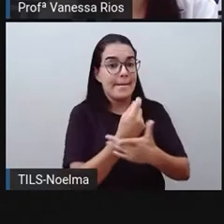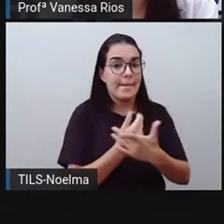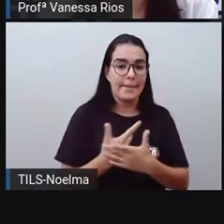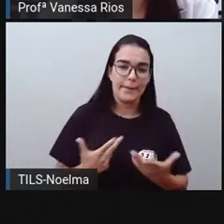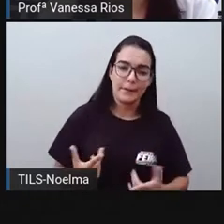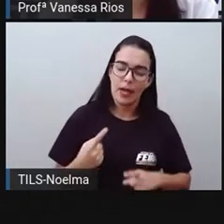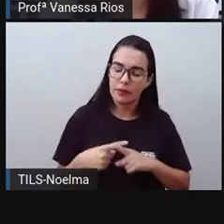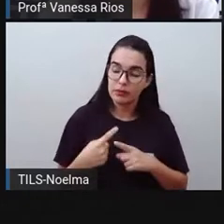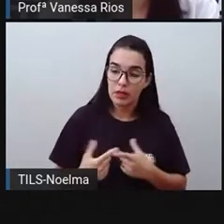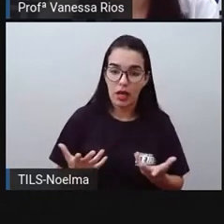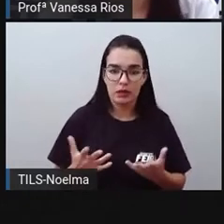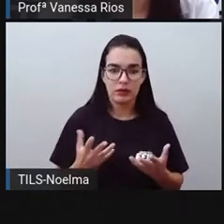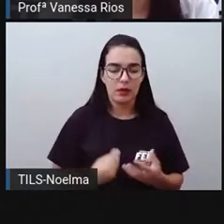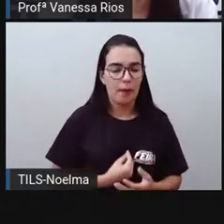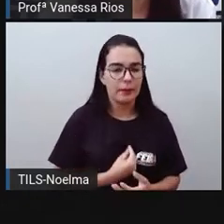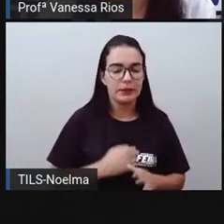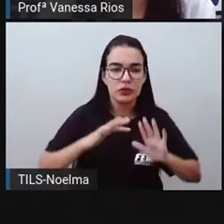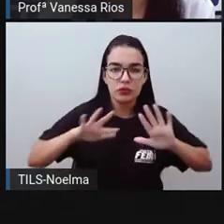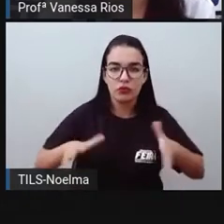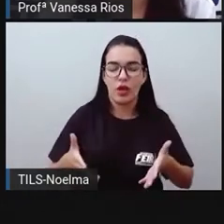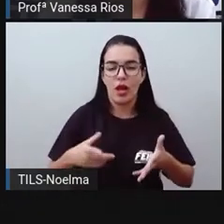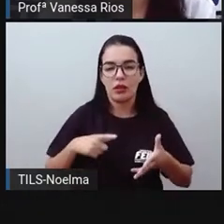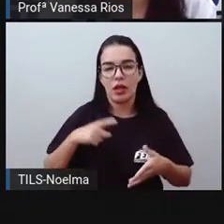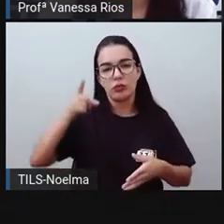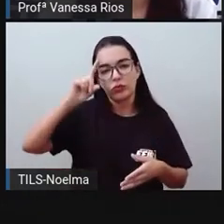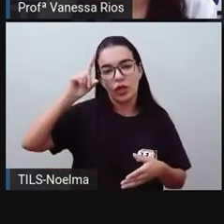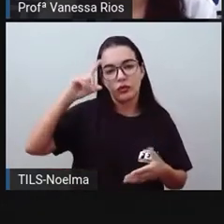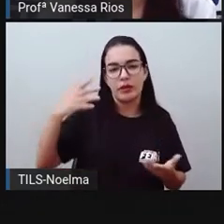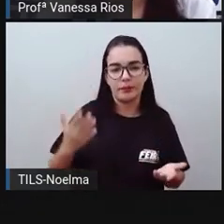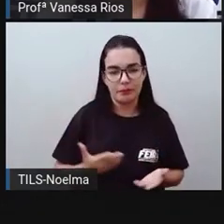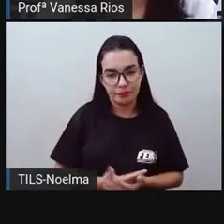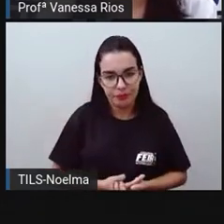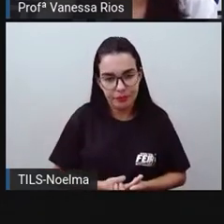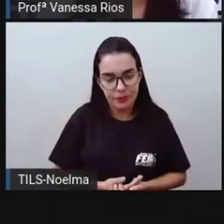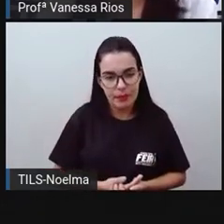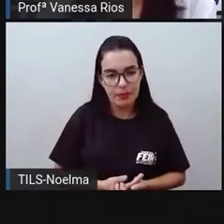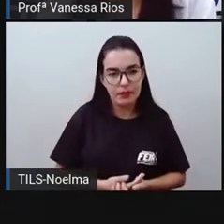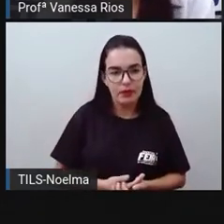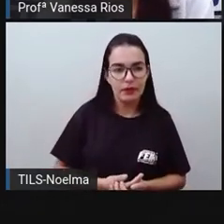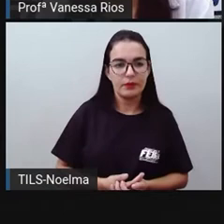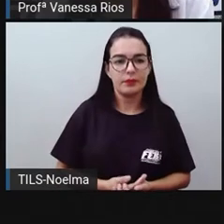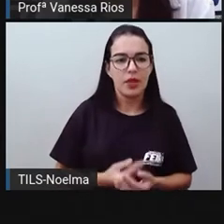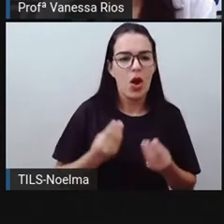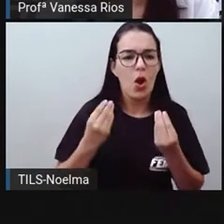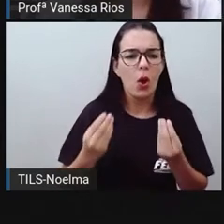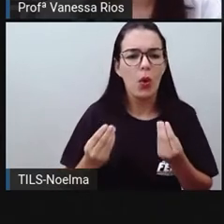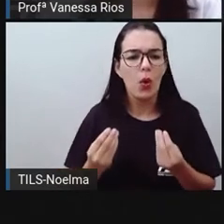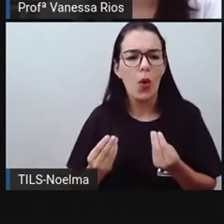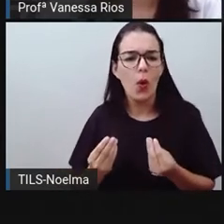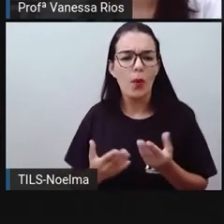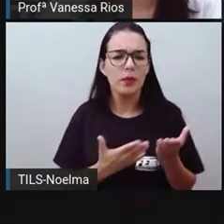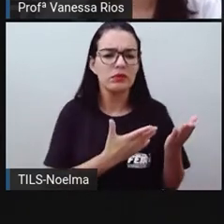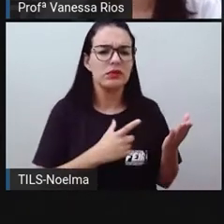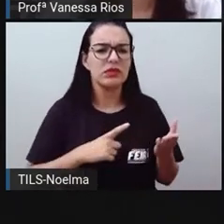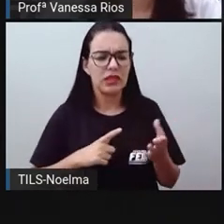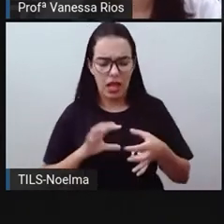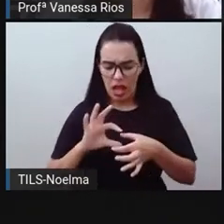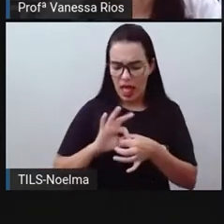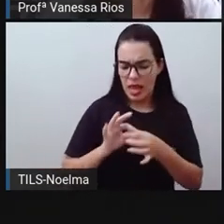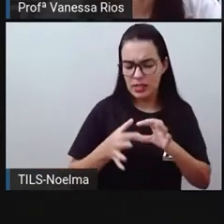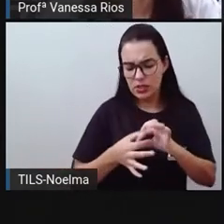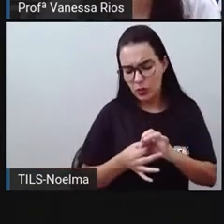uma atividade presente no nosso dia a dia. E como é que consumismo e produção de resíduos